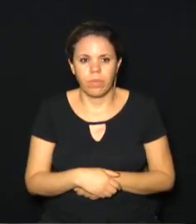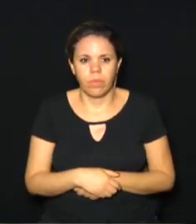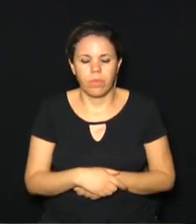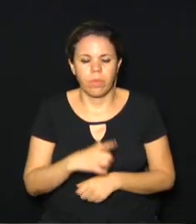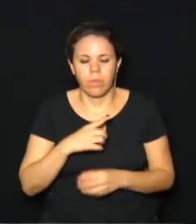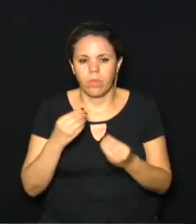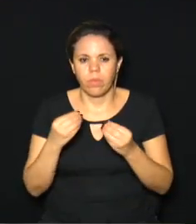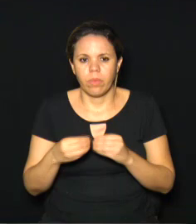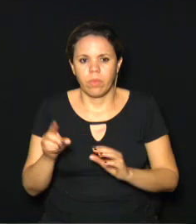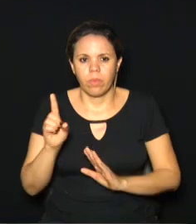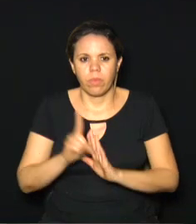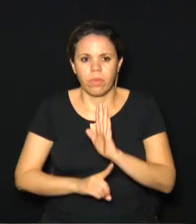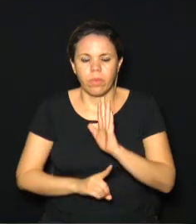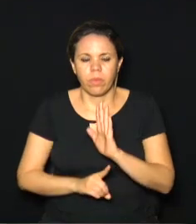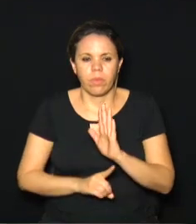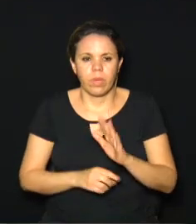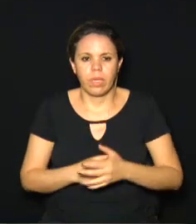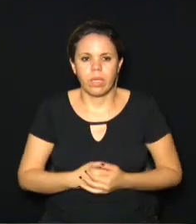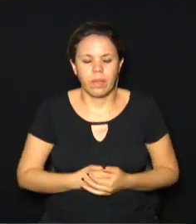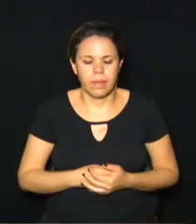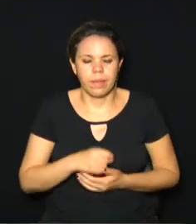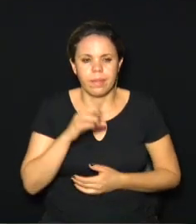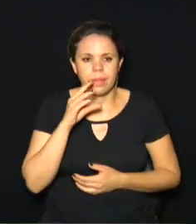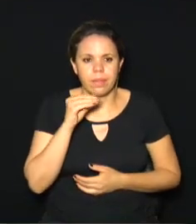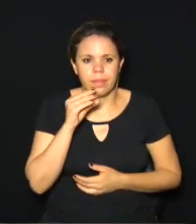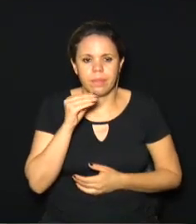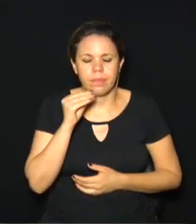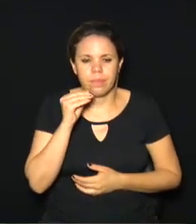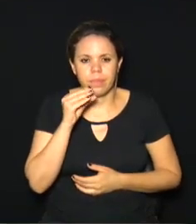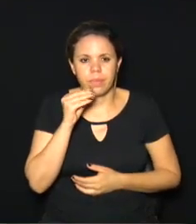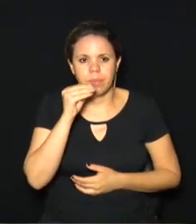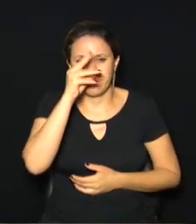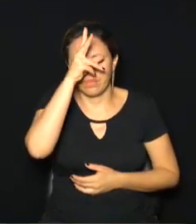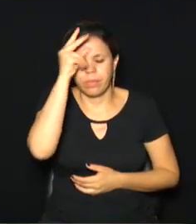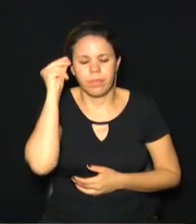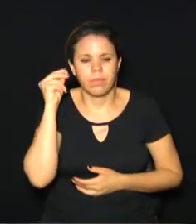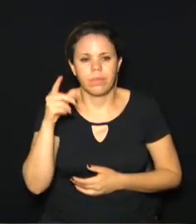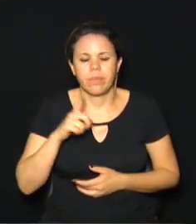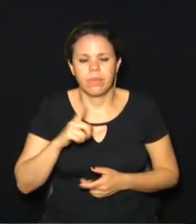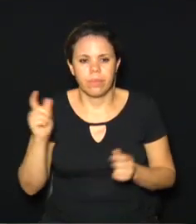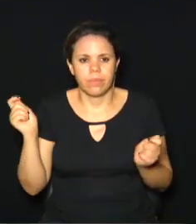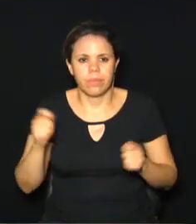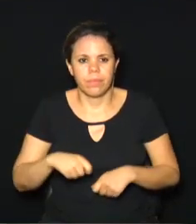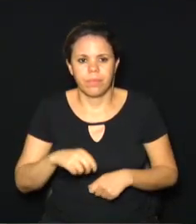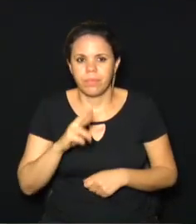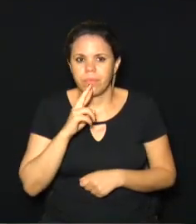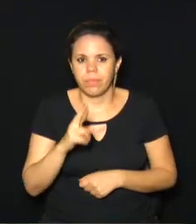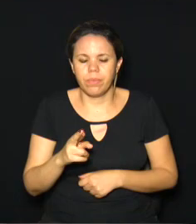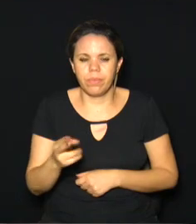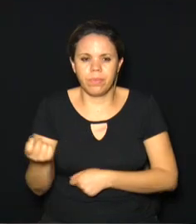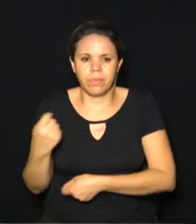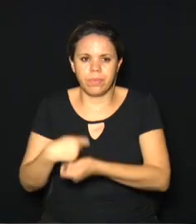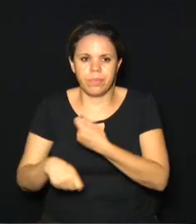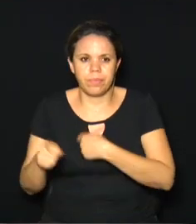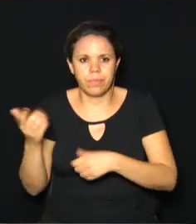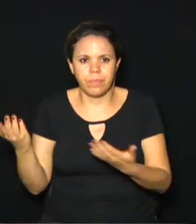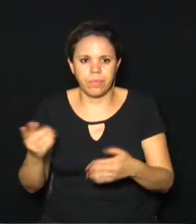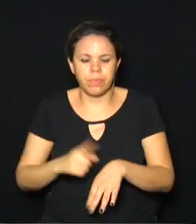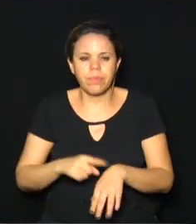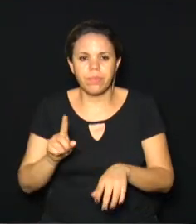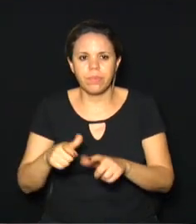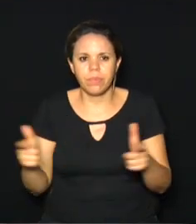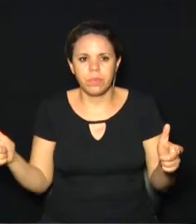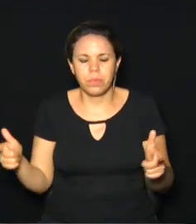lesão ao direito do seu servidor, não é? Então, a possibilidade da resposta da administração nesse momento é maior